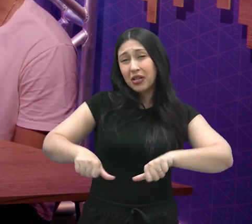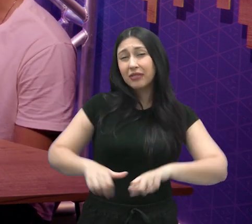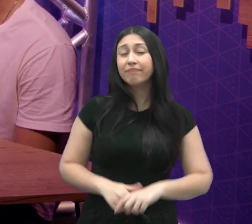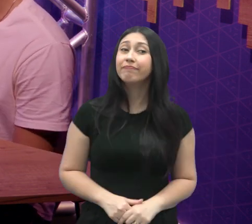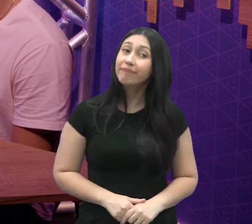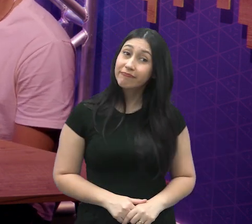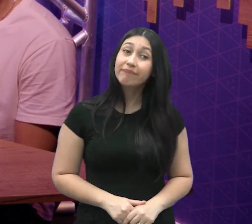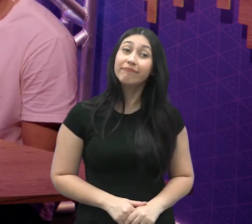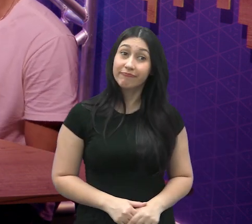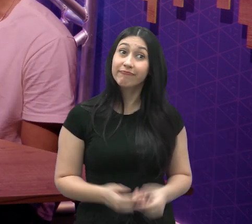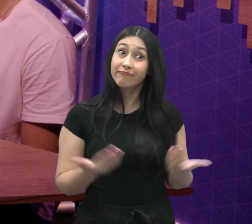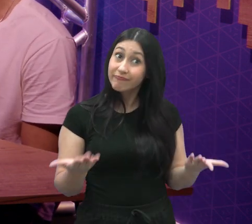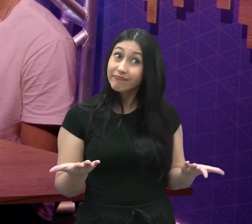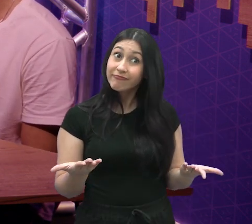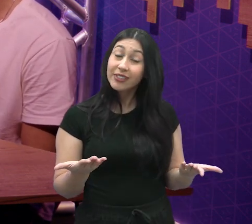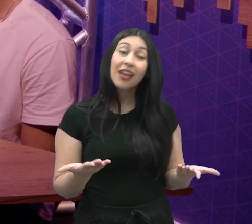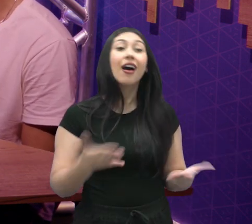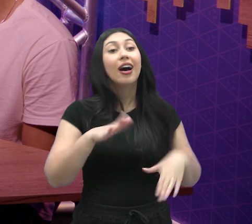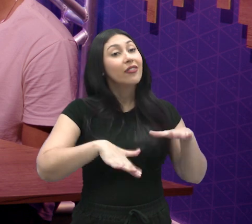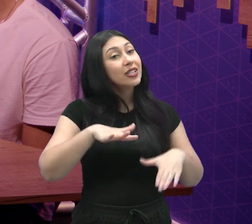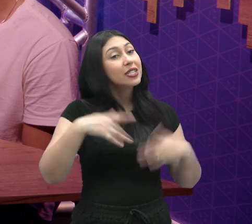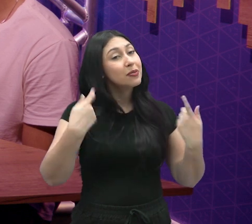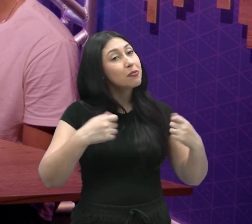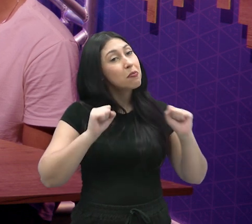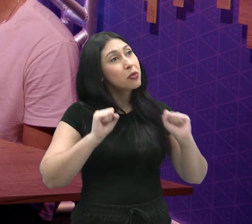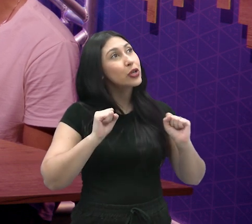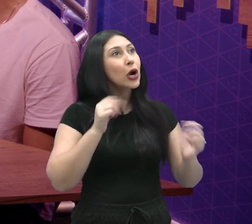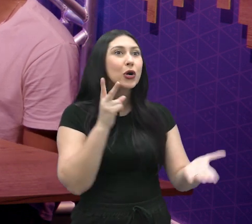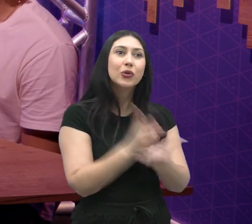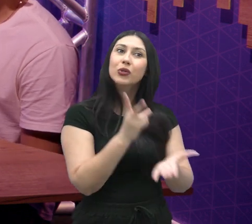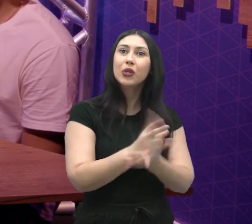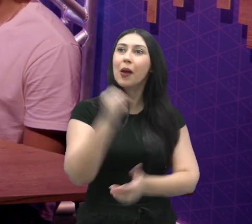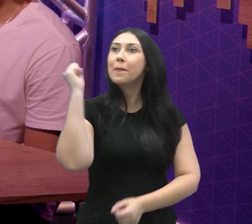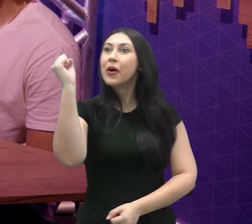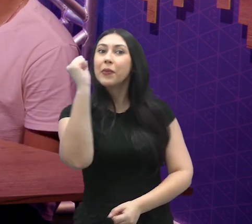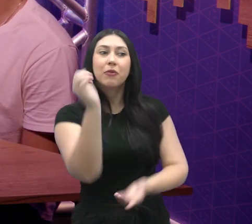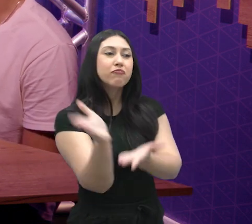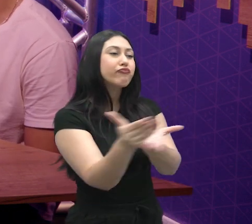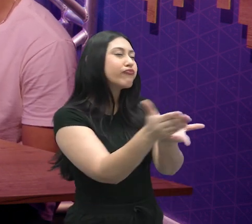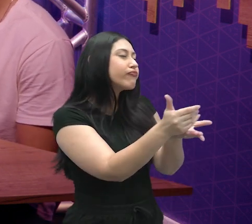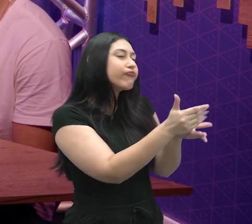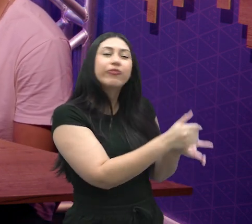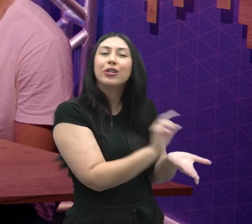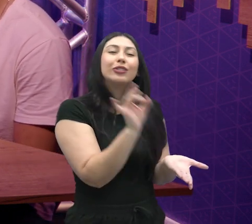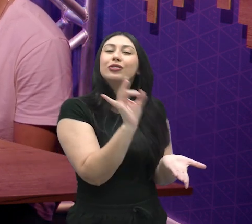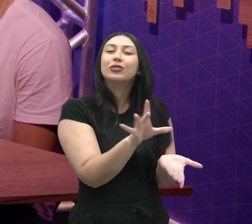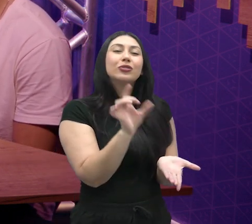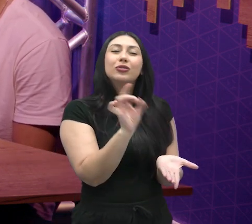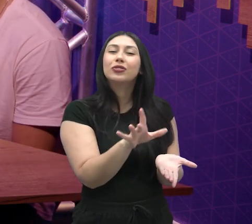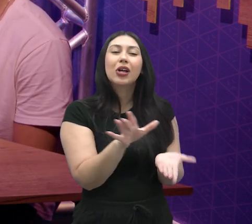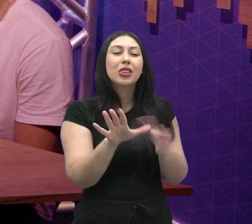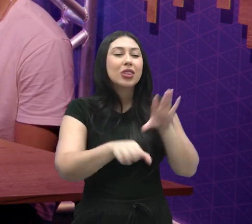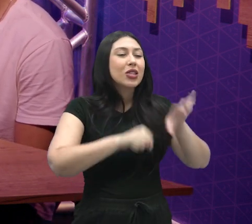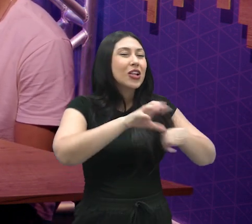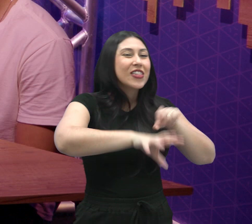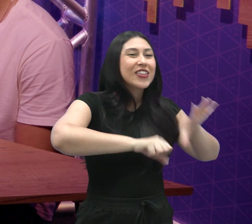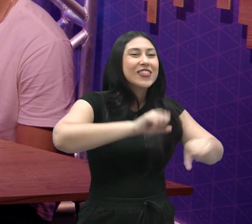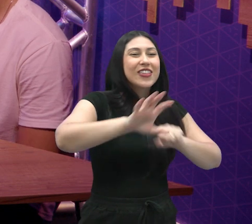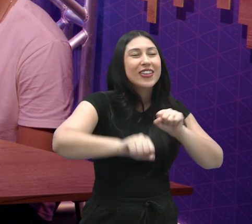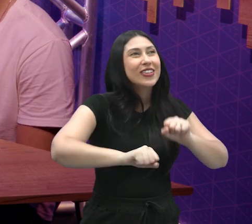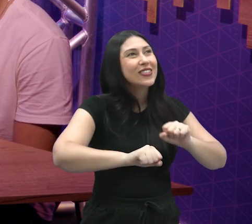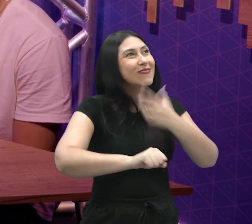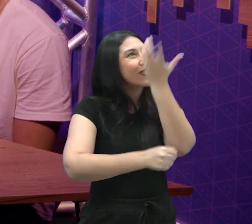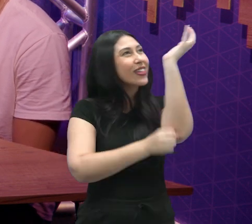pior. Pois é, gente, tá vendo? Talvez a gente devesse ter ficado como caçador-coletor, né? Só ali caçando e